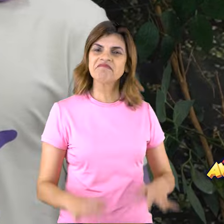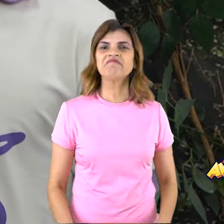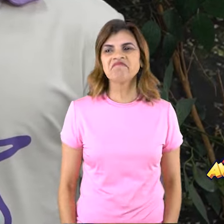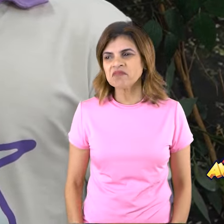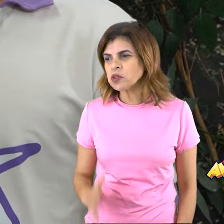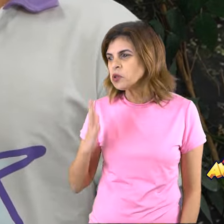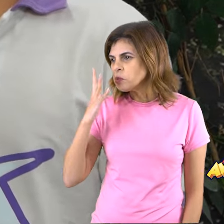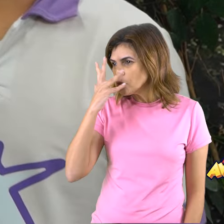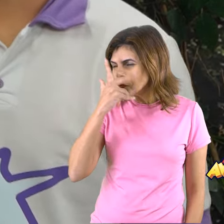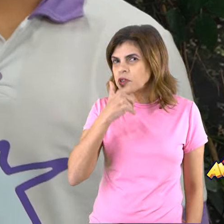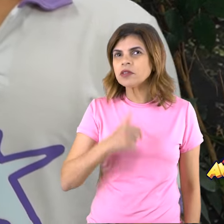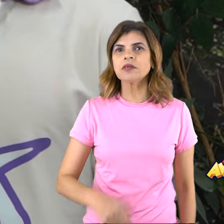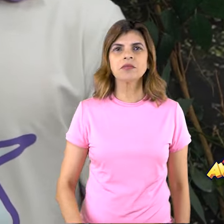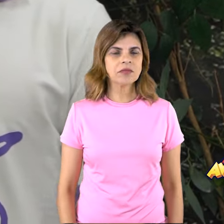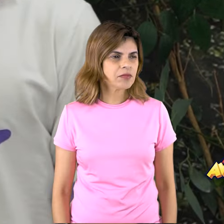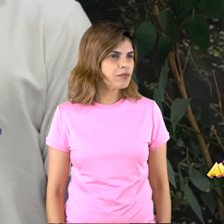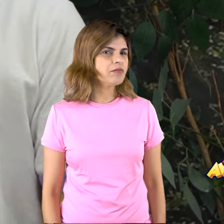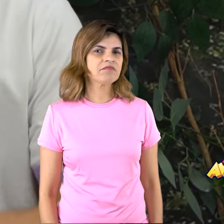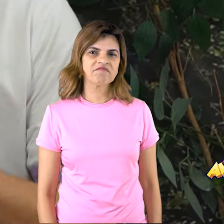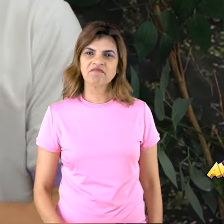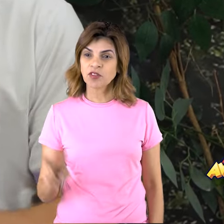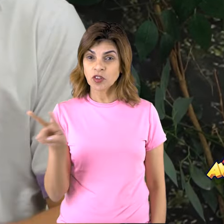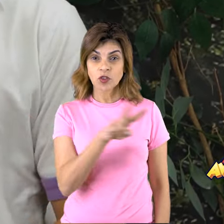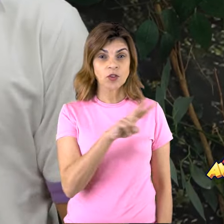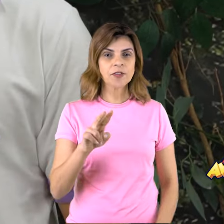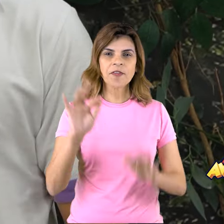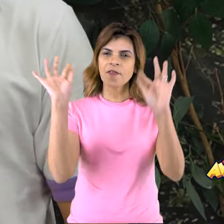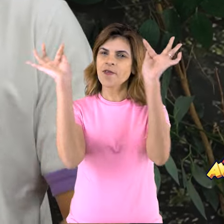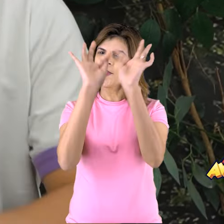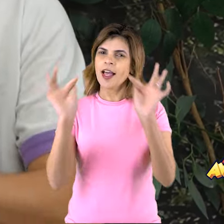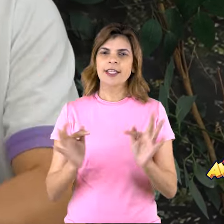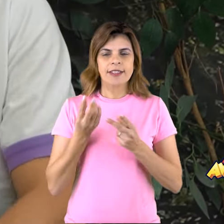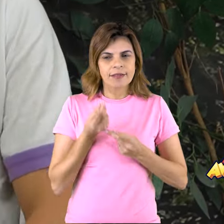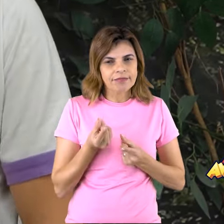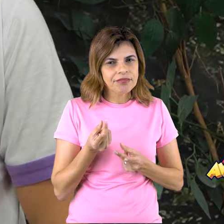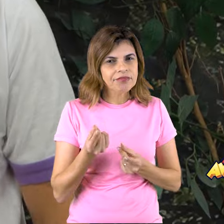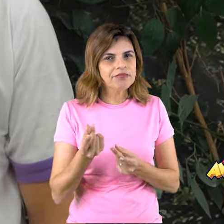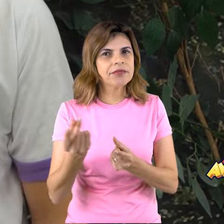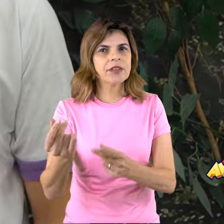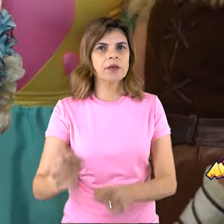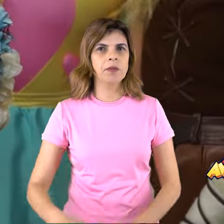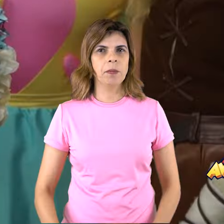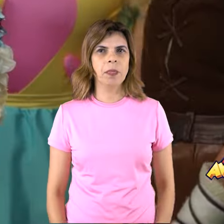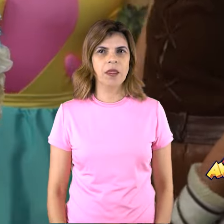que bonito hein eu desejo que vocês dois sejam felizes pra sempre juntos